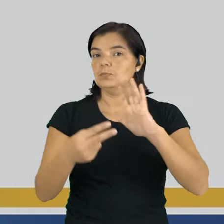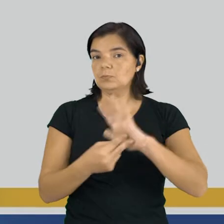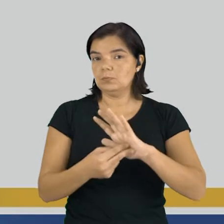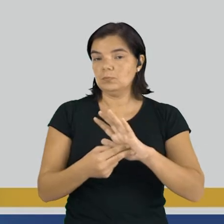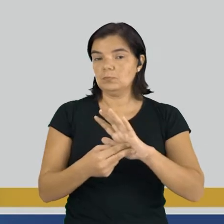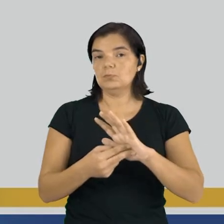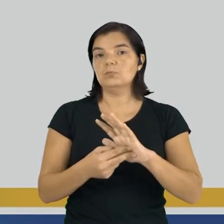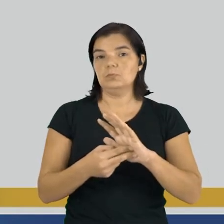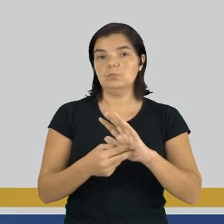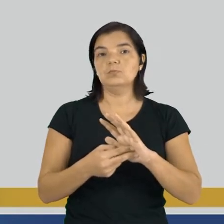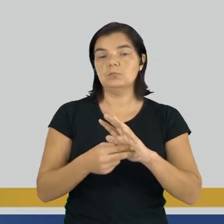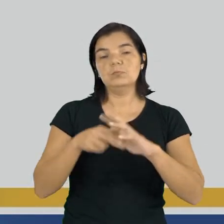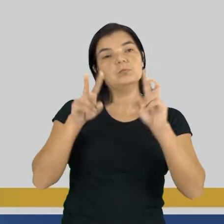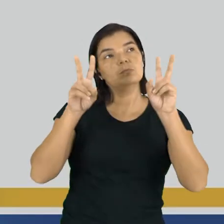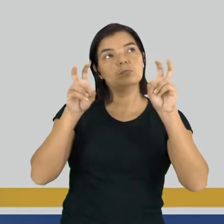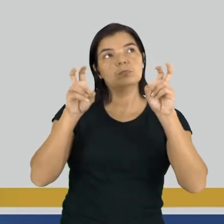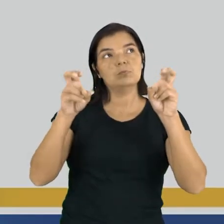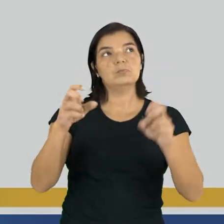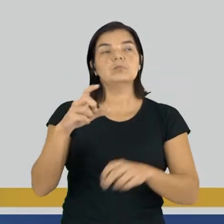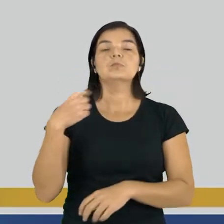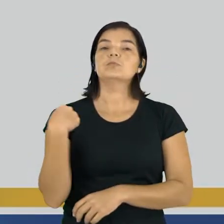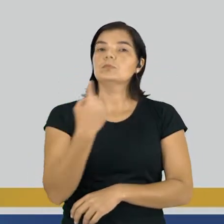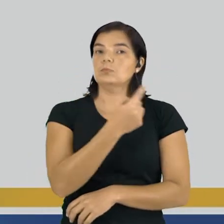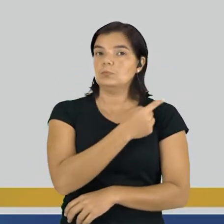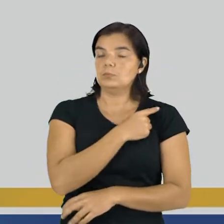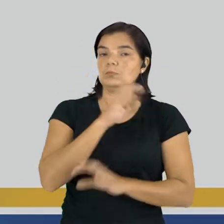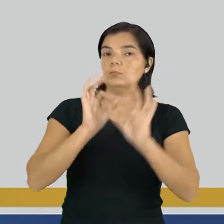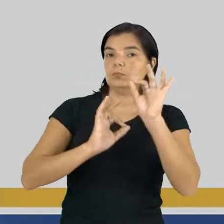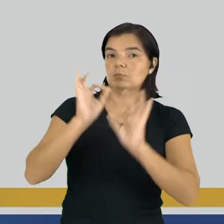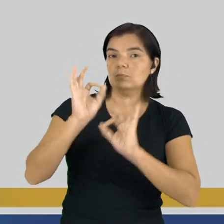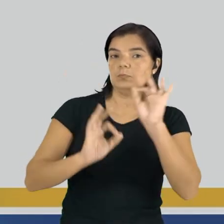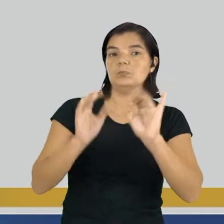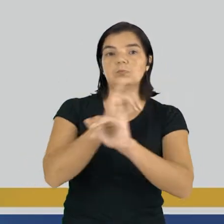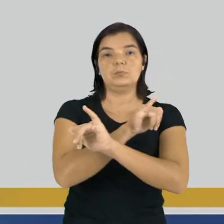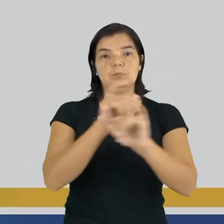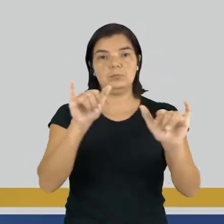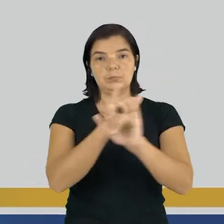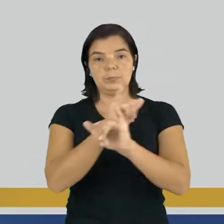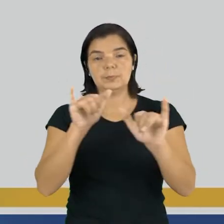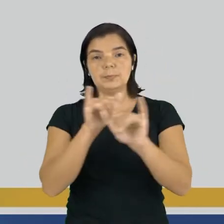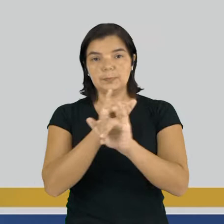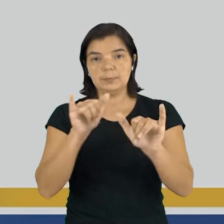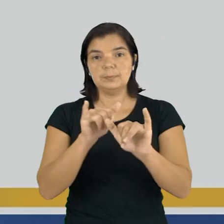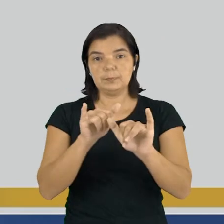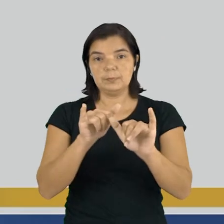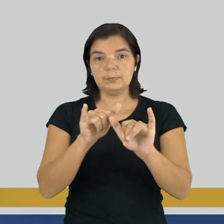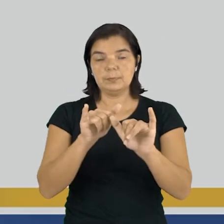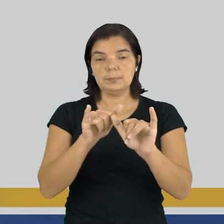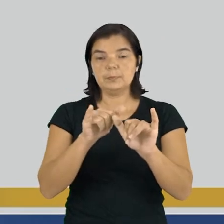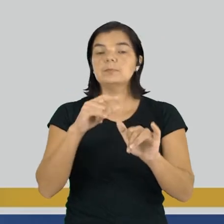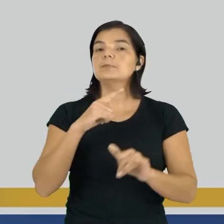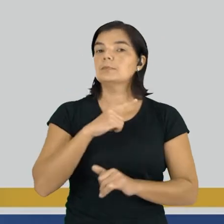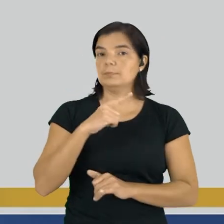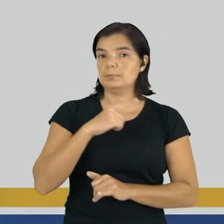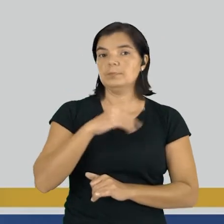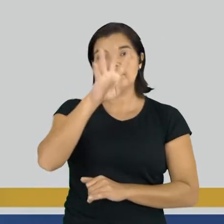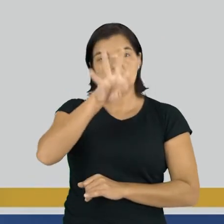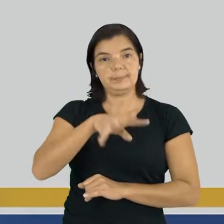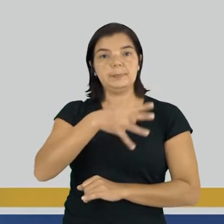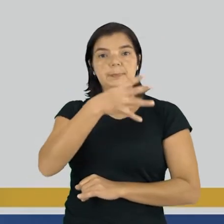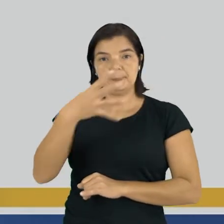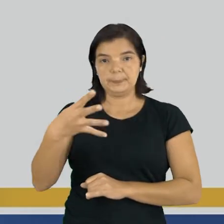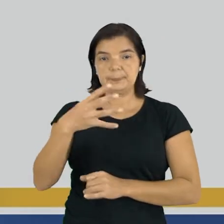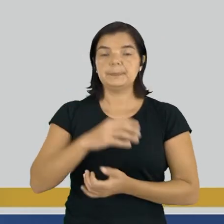seja, o assunto que nós vamos tratar sobre as informações que vai conter na